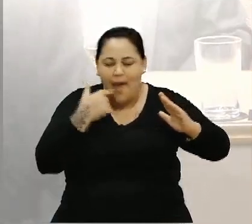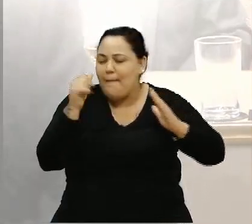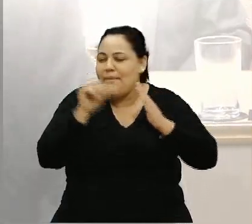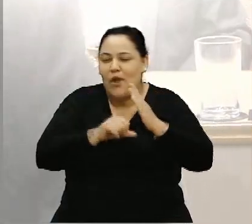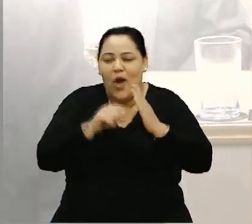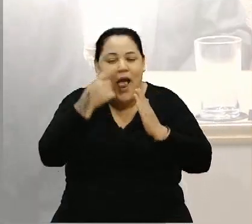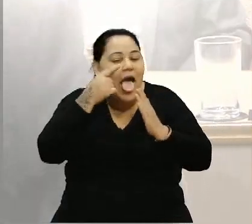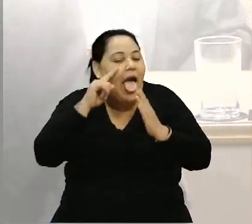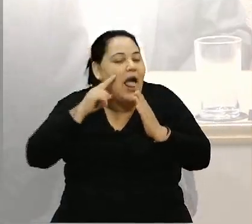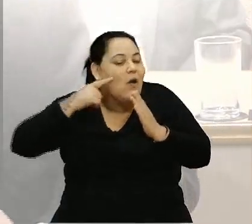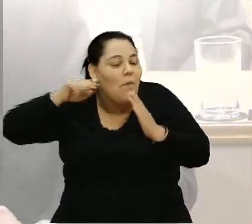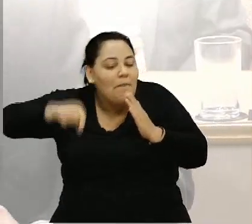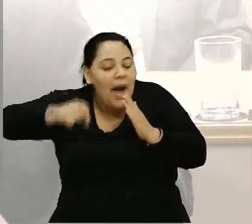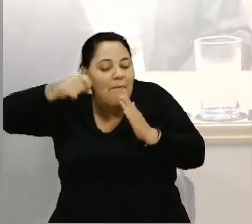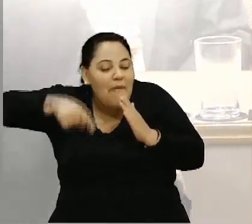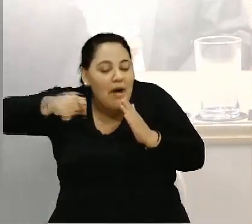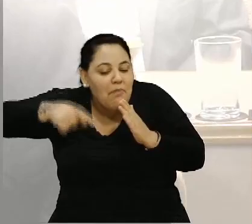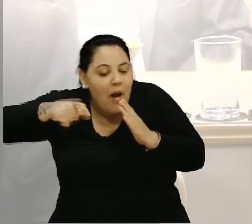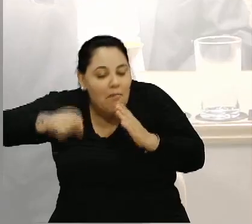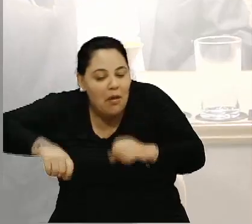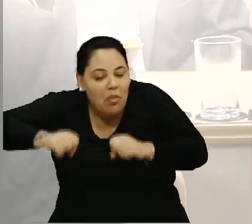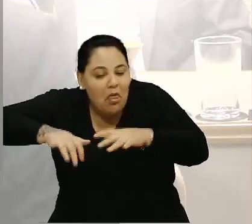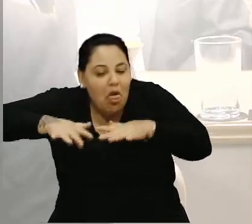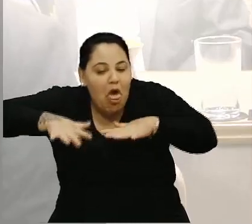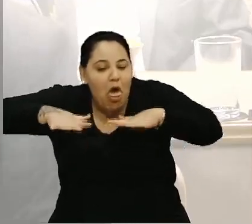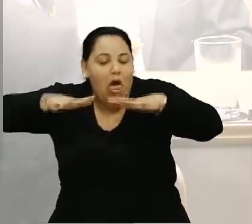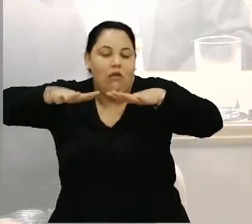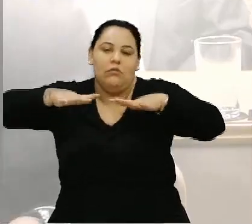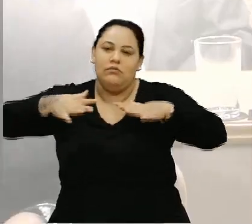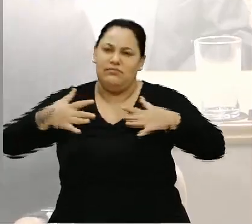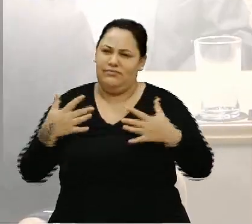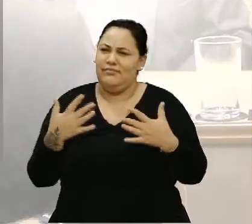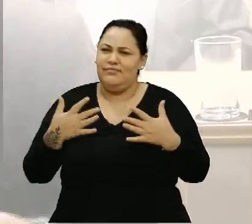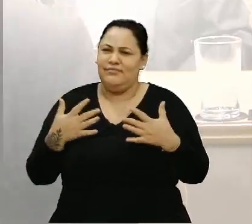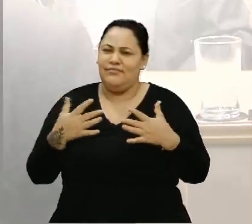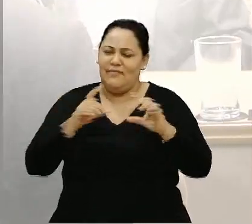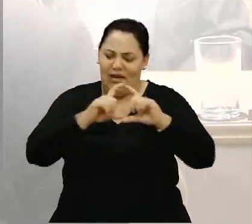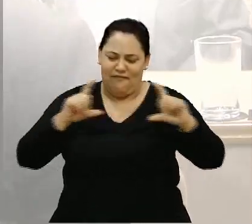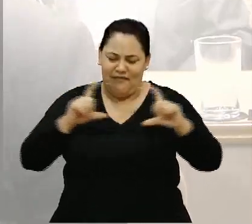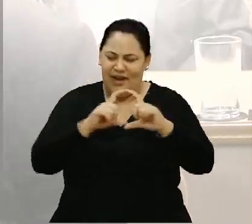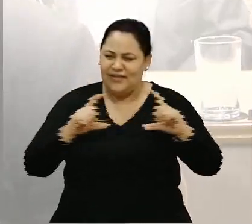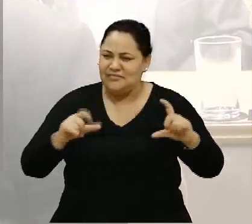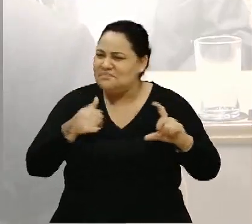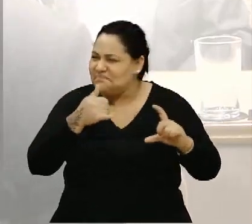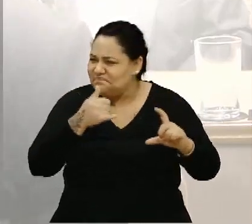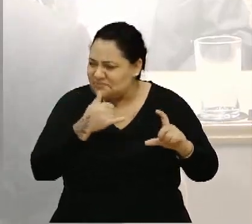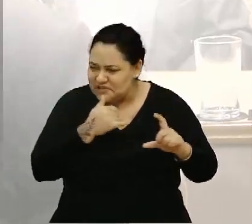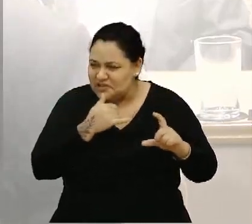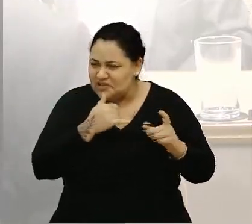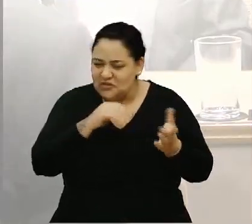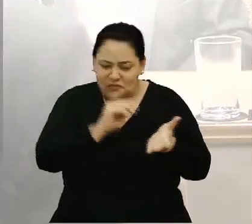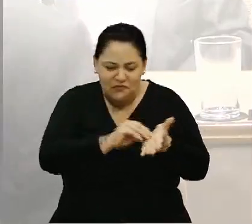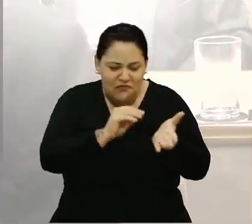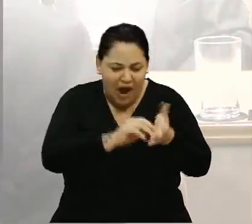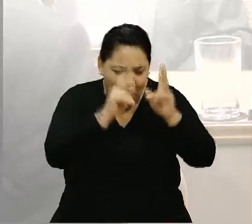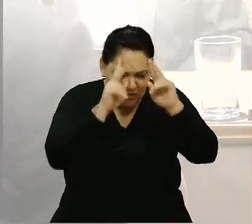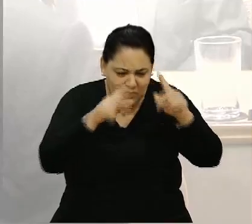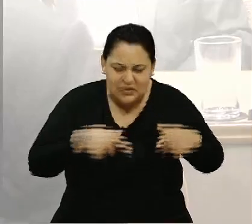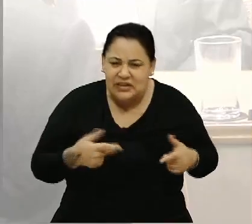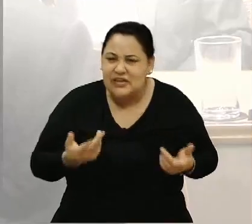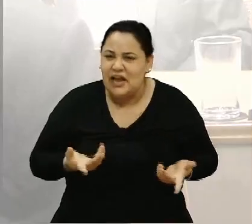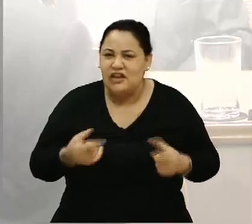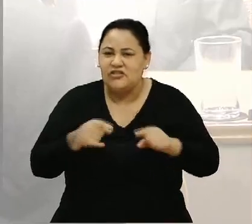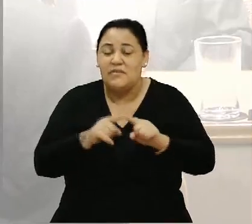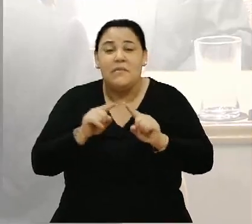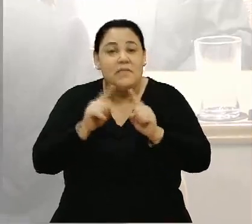desumana, mas eu quero crer que ele, como muitas manifestações